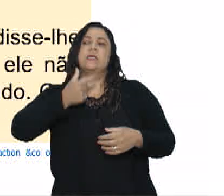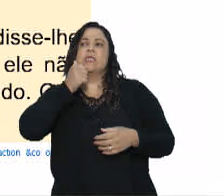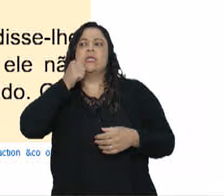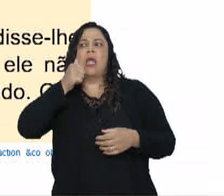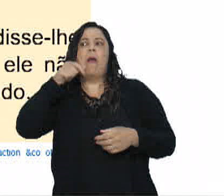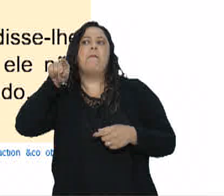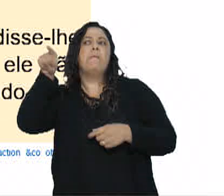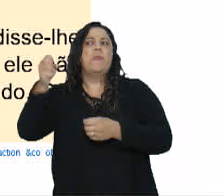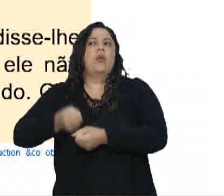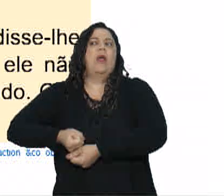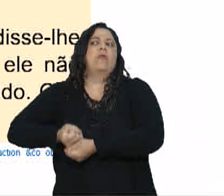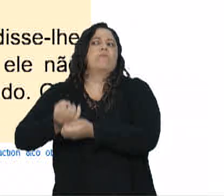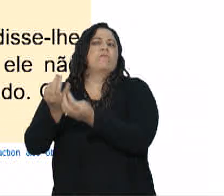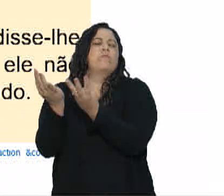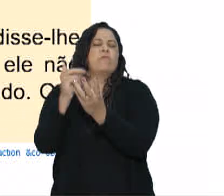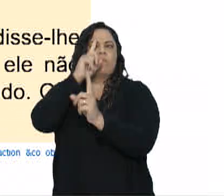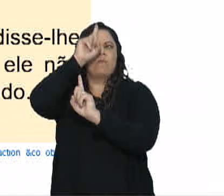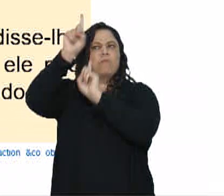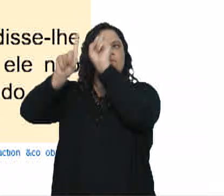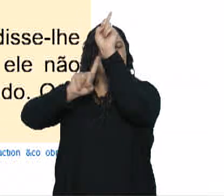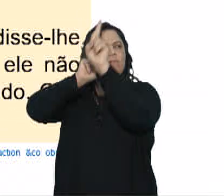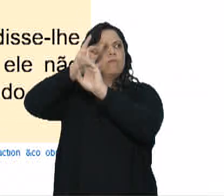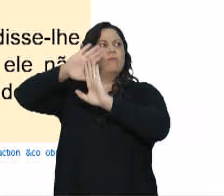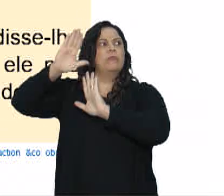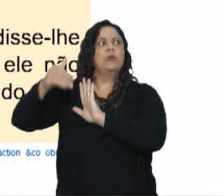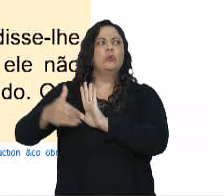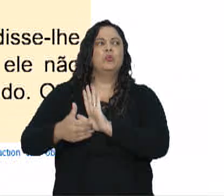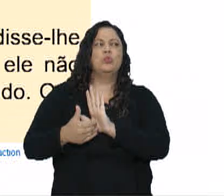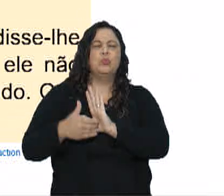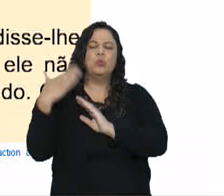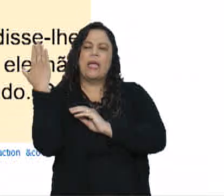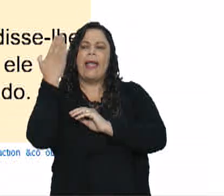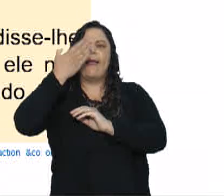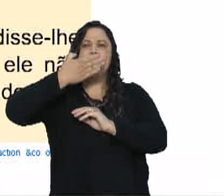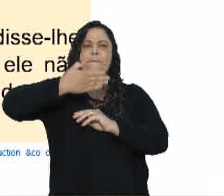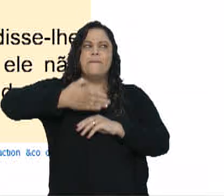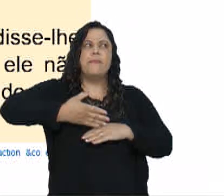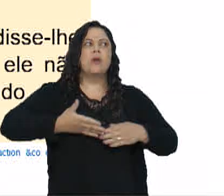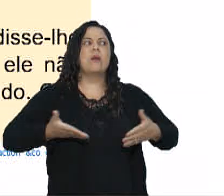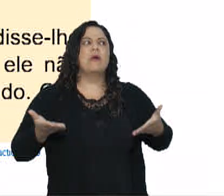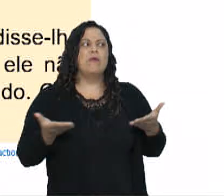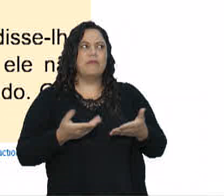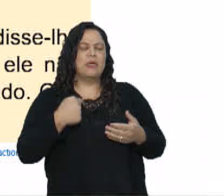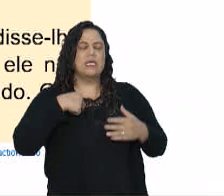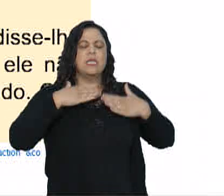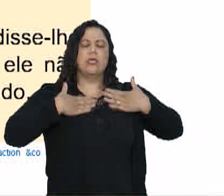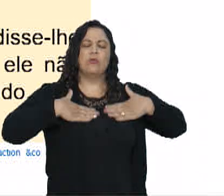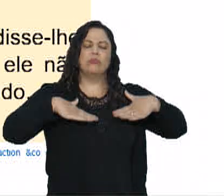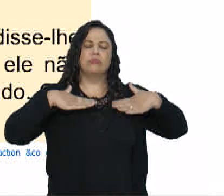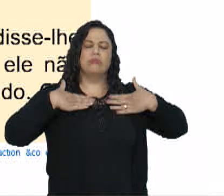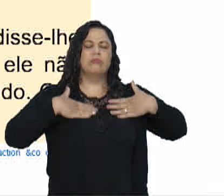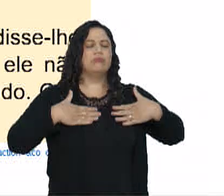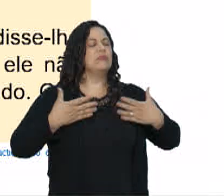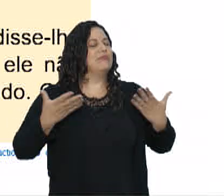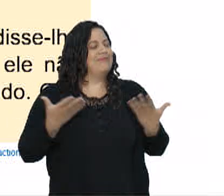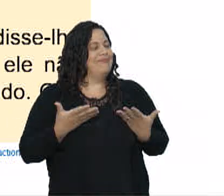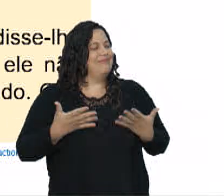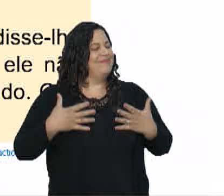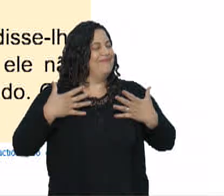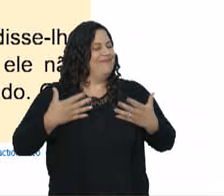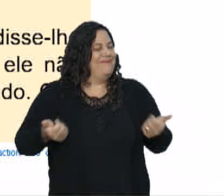cartomante adivinhara tudo. Que mais? A prova é que ela agora estava tranquila e